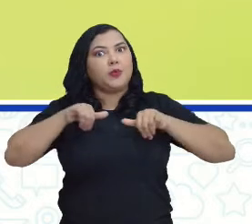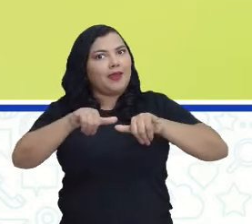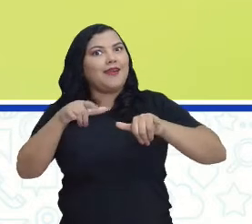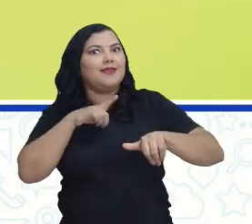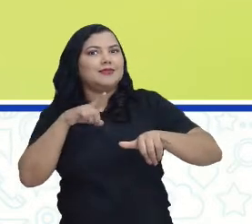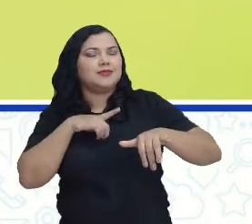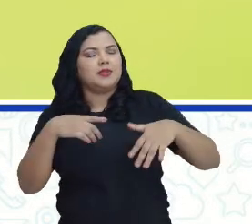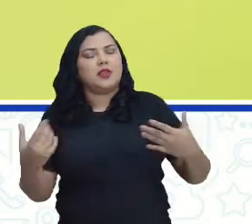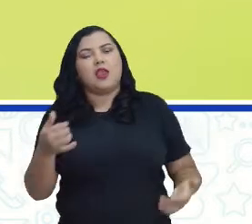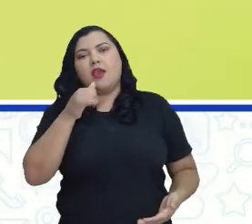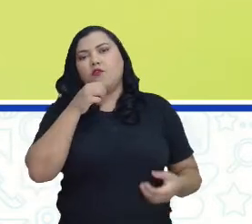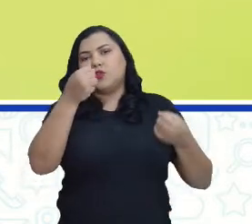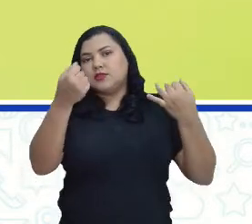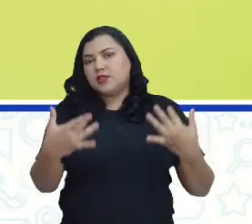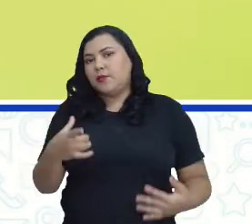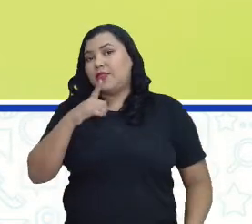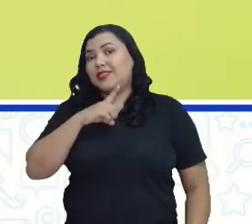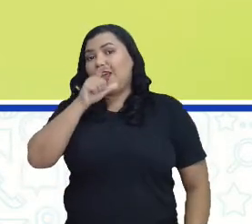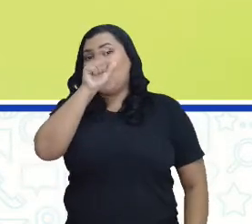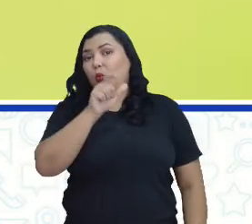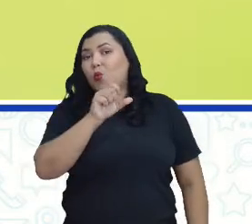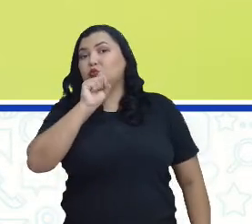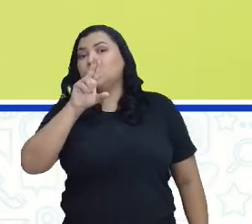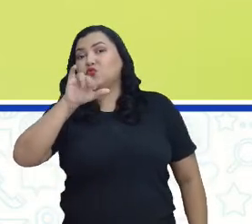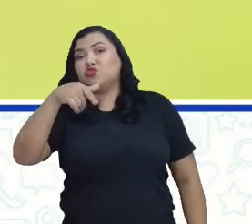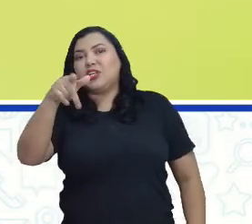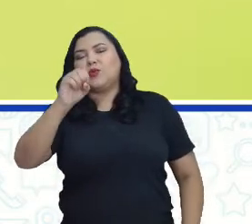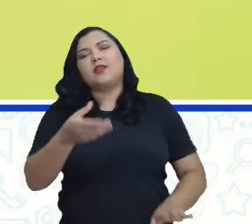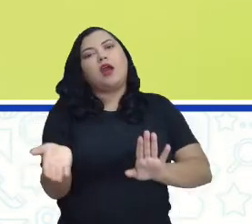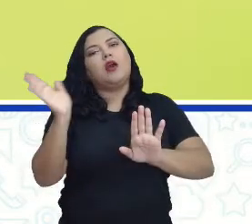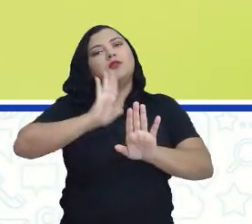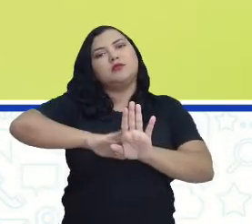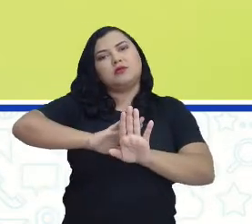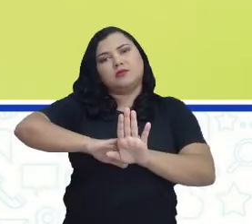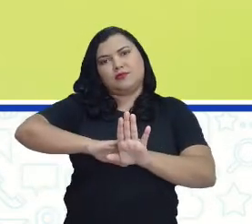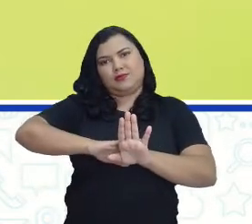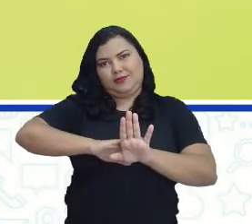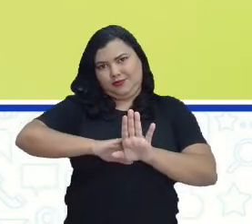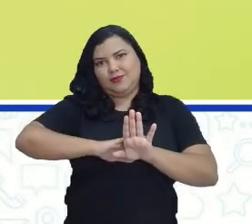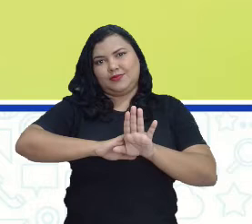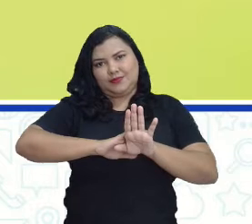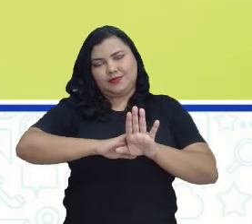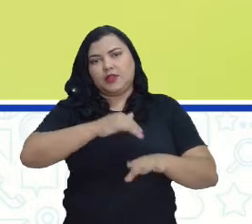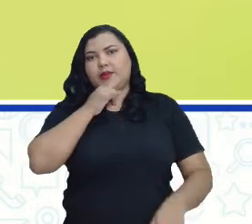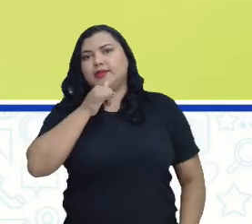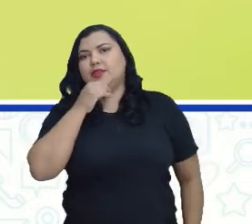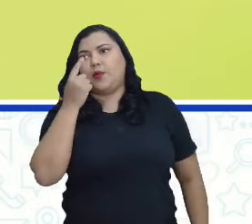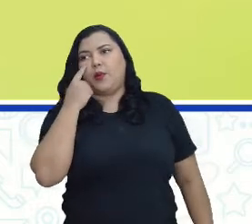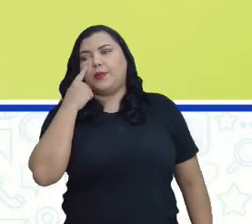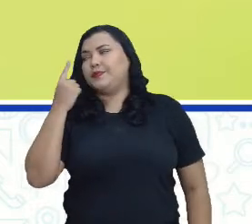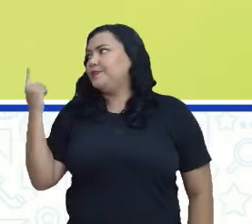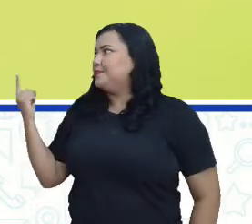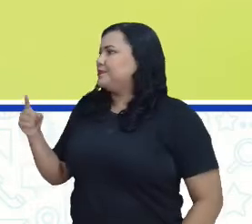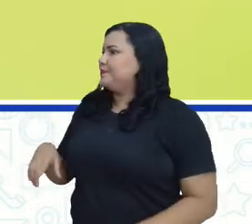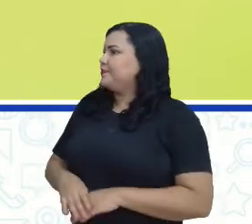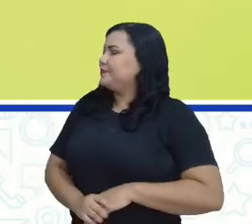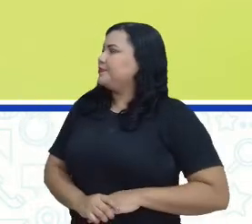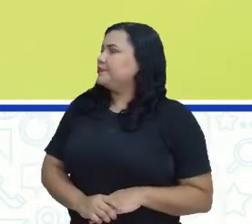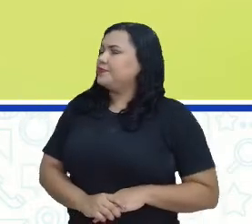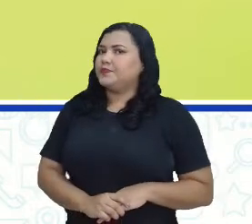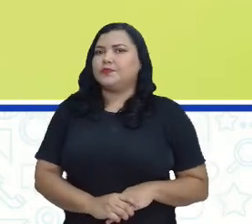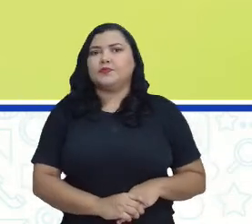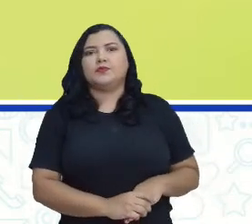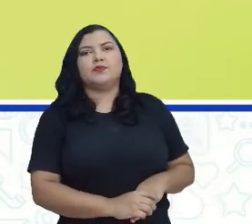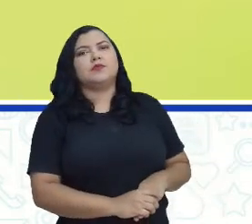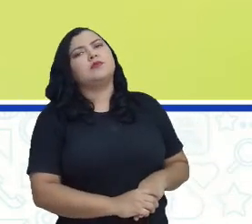português, eu vou ter um sujeito que ele está implícito, ele está oculto. A gente consegue descobrir